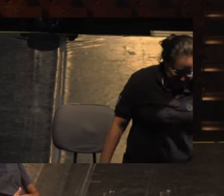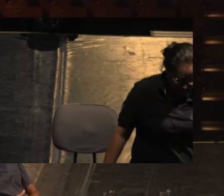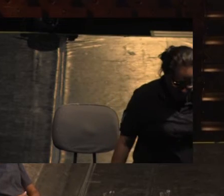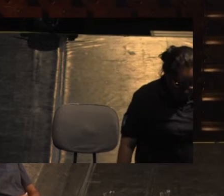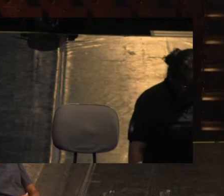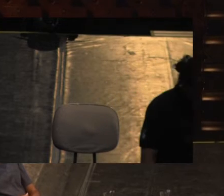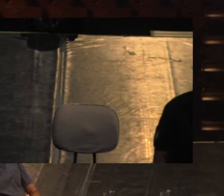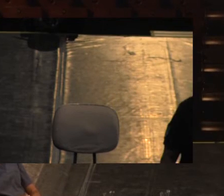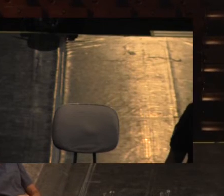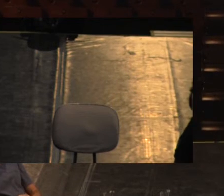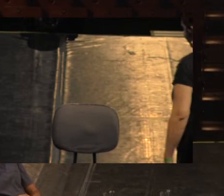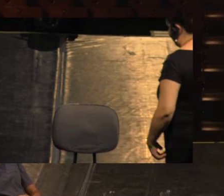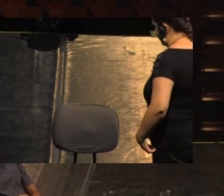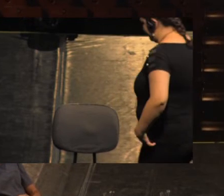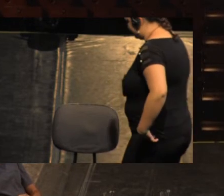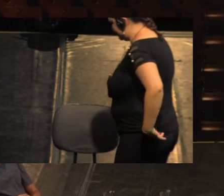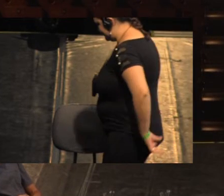Verde, né?